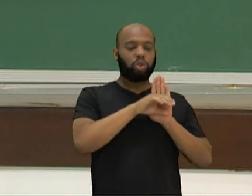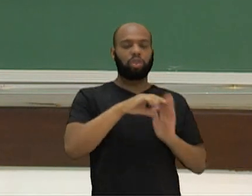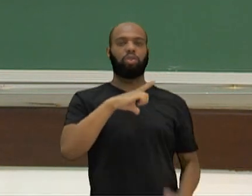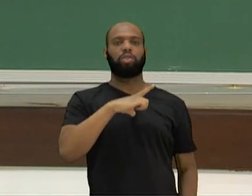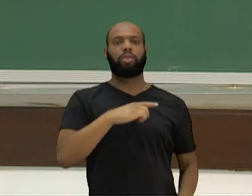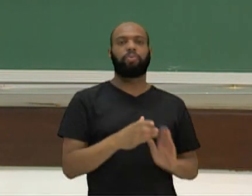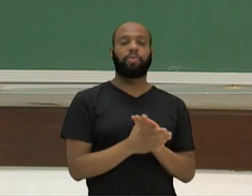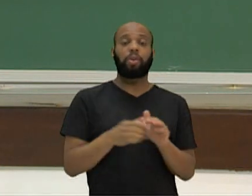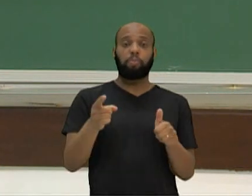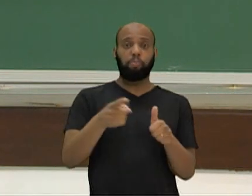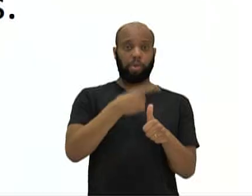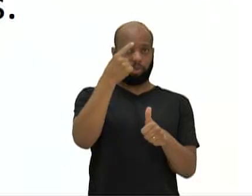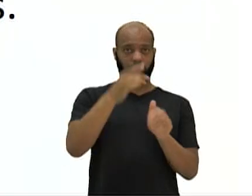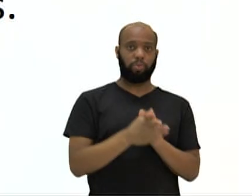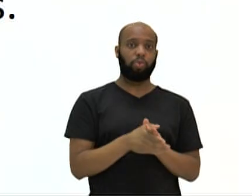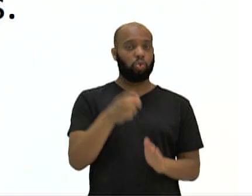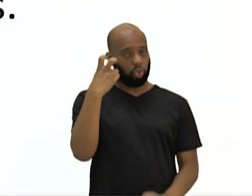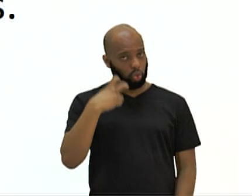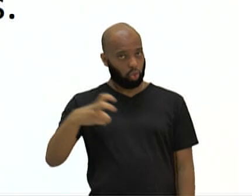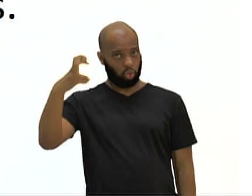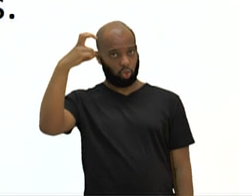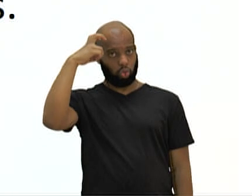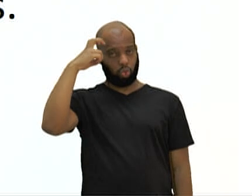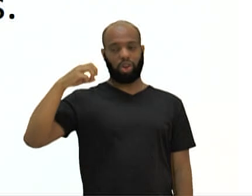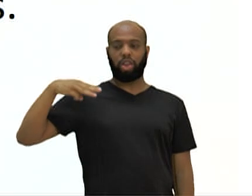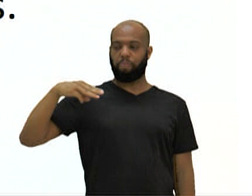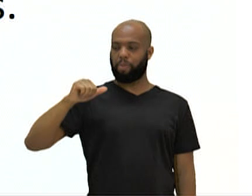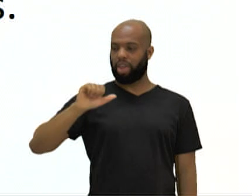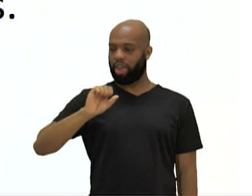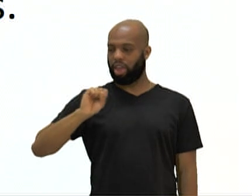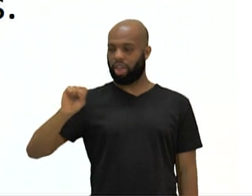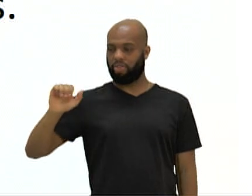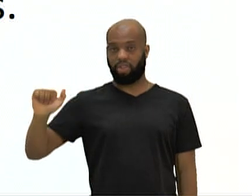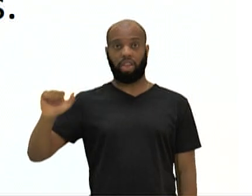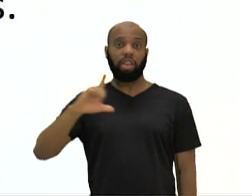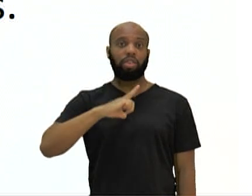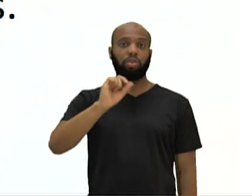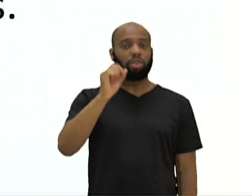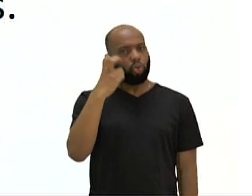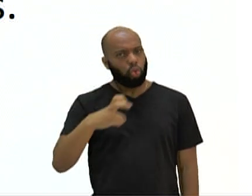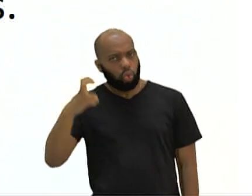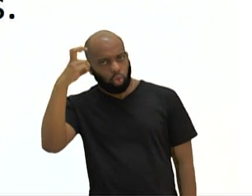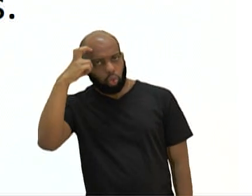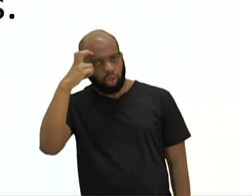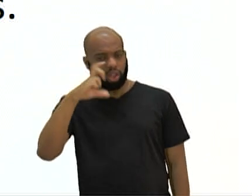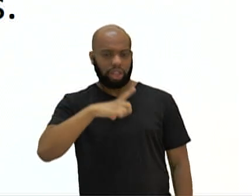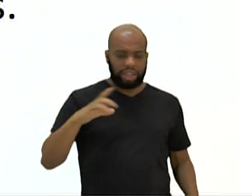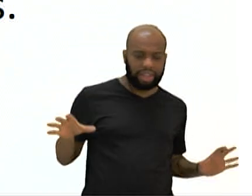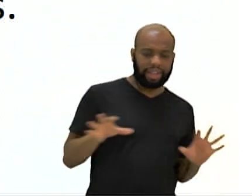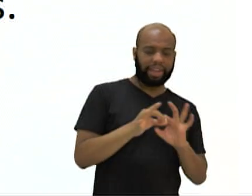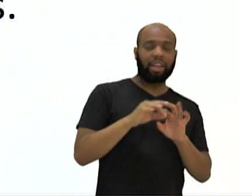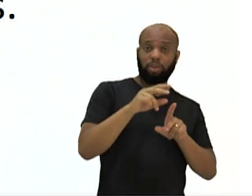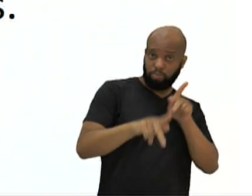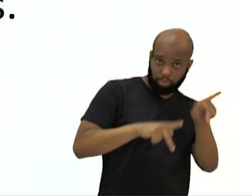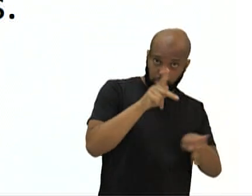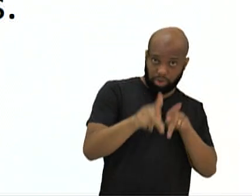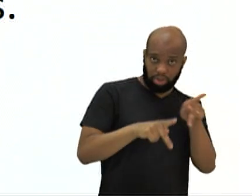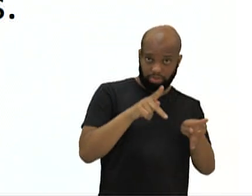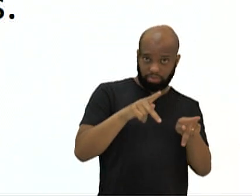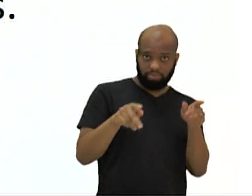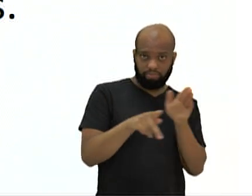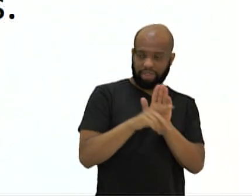O primeiro é cultura de massa. Então, vamos pensar o seguinte, a gente estava falando de uma cultura que tem mais a ver com cultura popular,